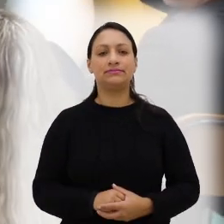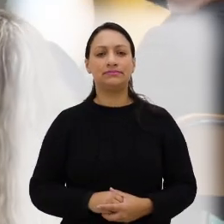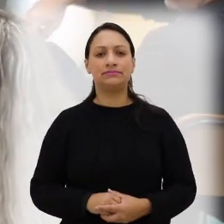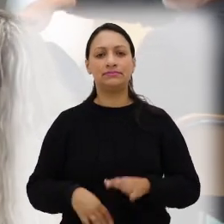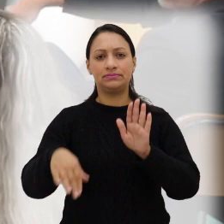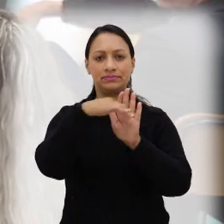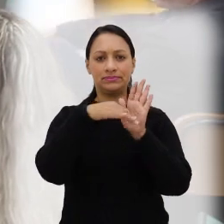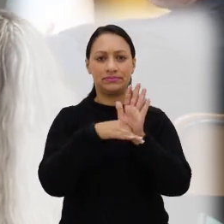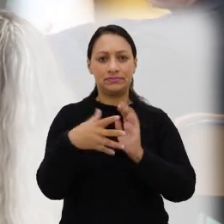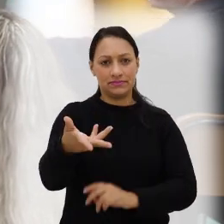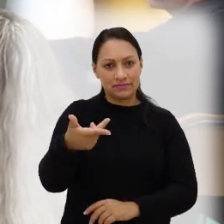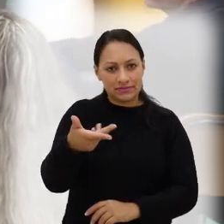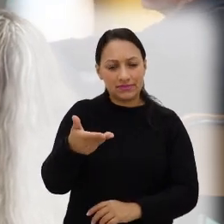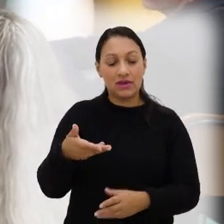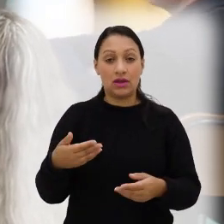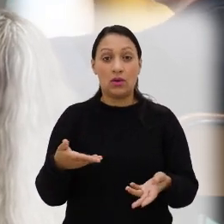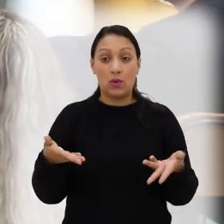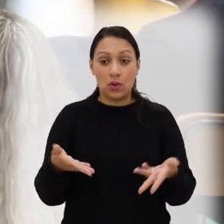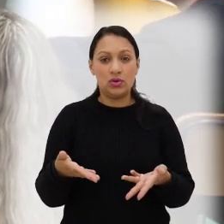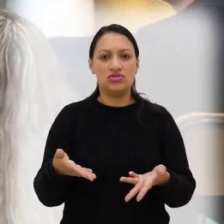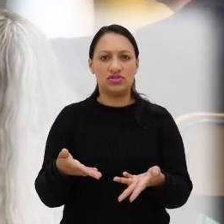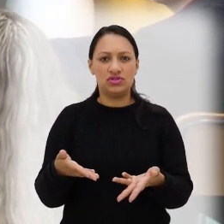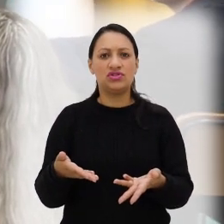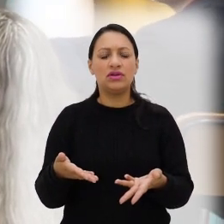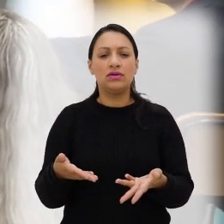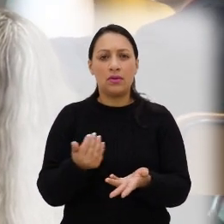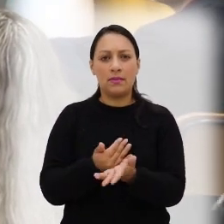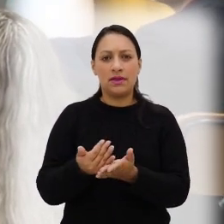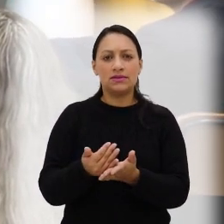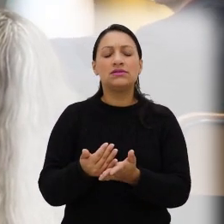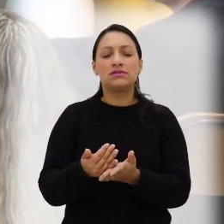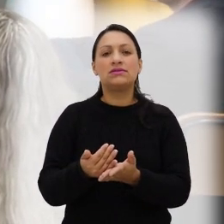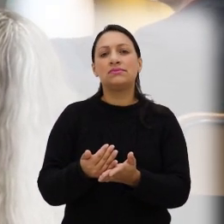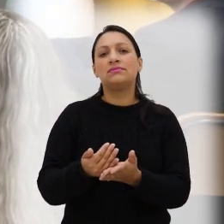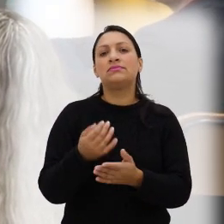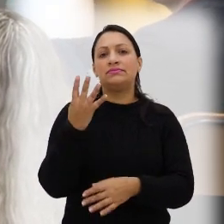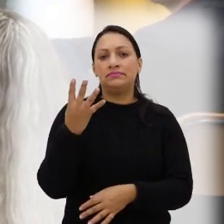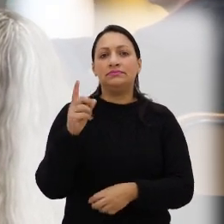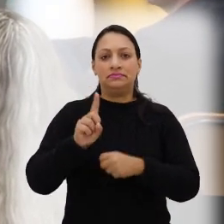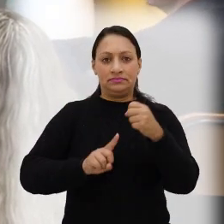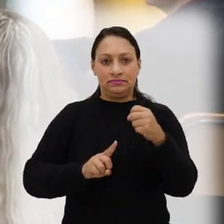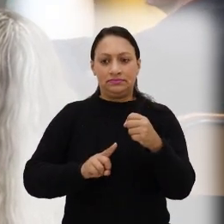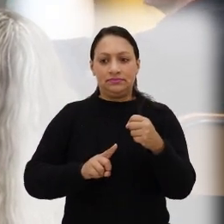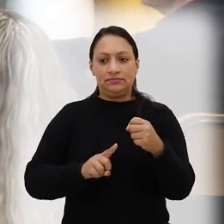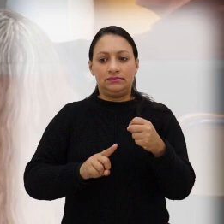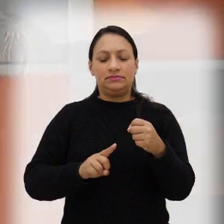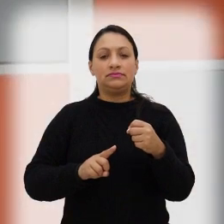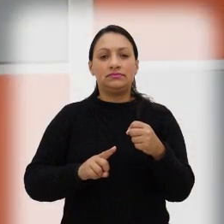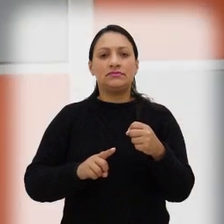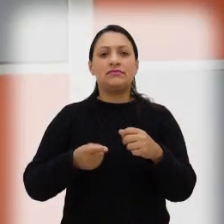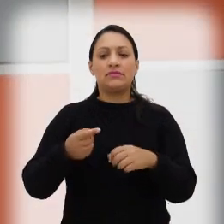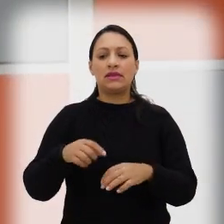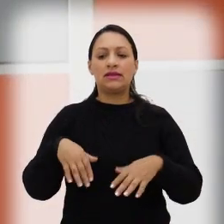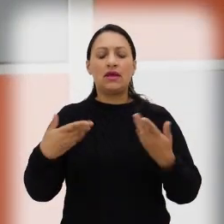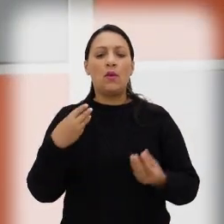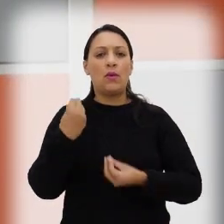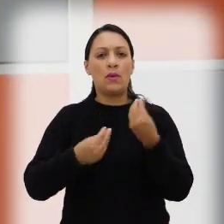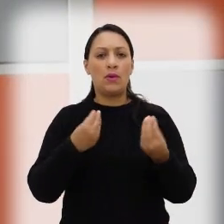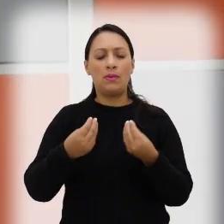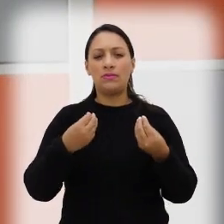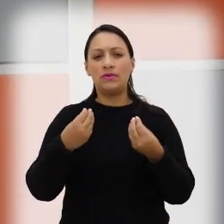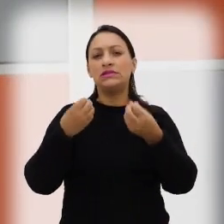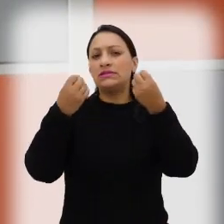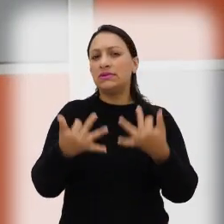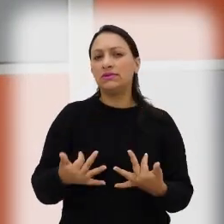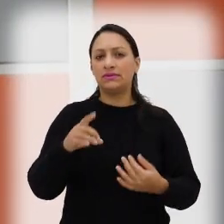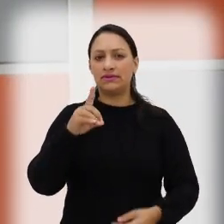programa de aceleração, a partir de hoje, ele dura 4 meses. Né? Então, é um processo, como a Daya comentou ali, ele vai